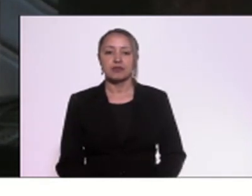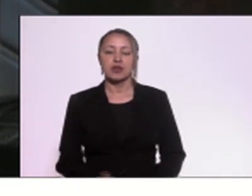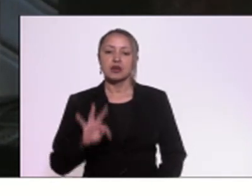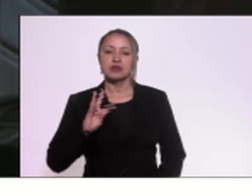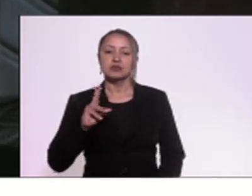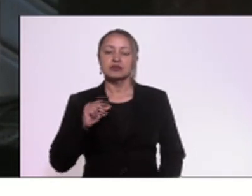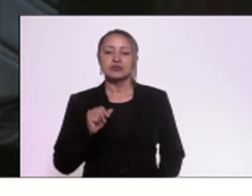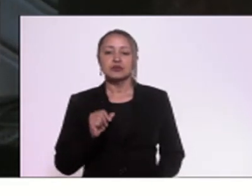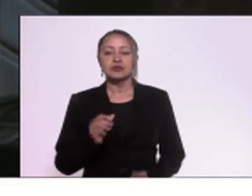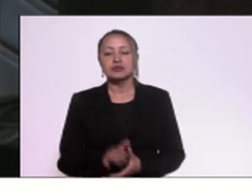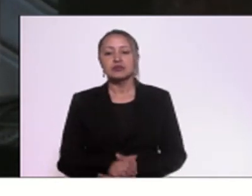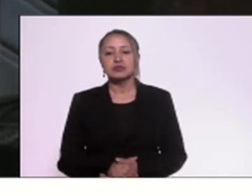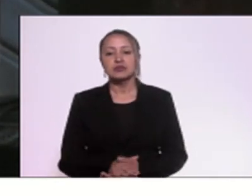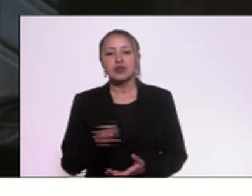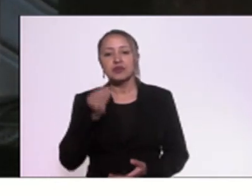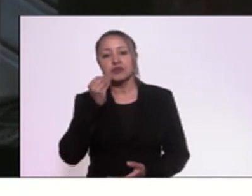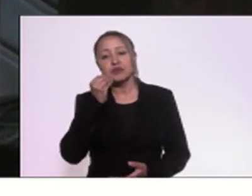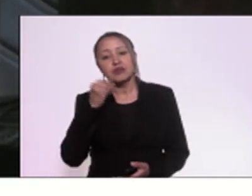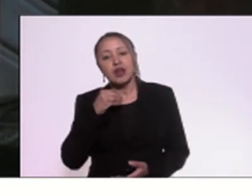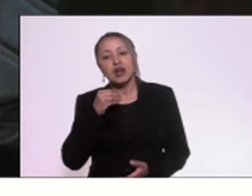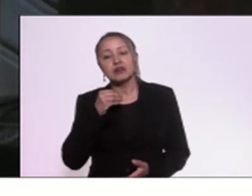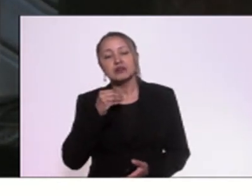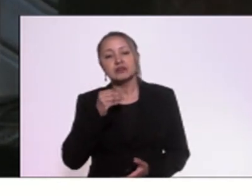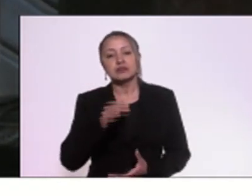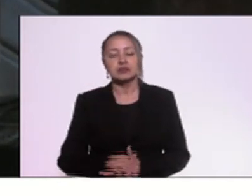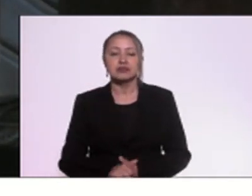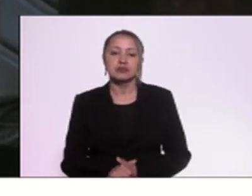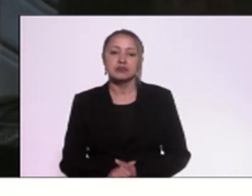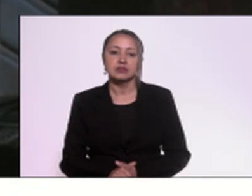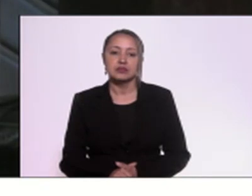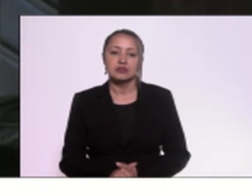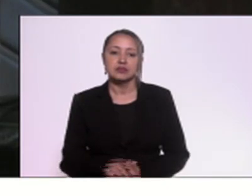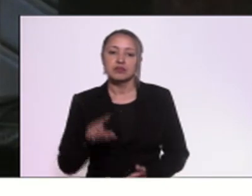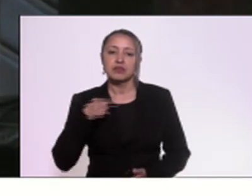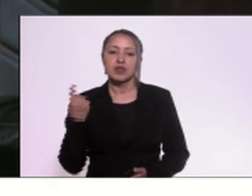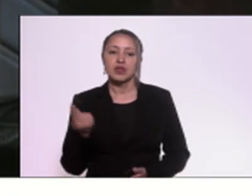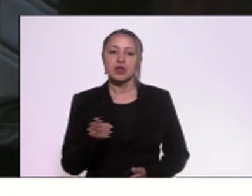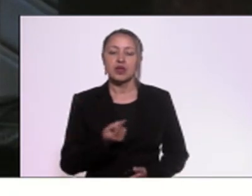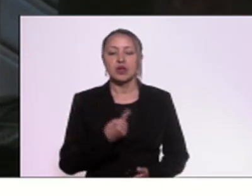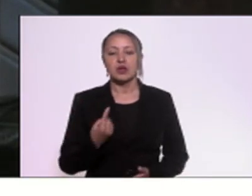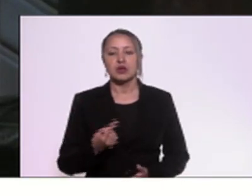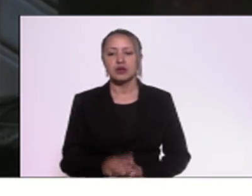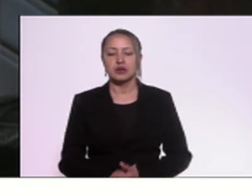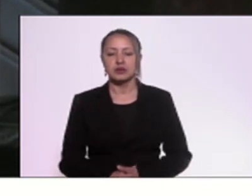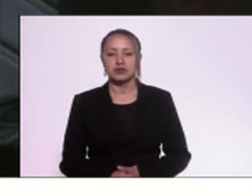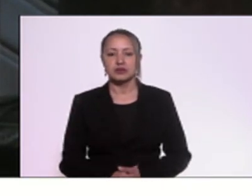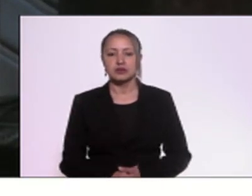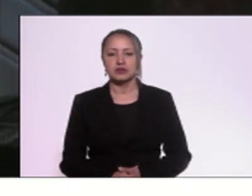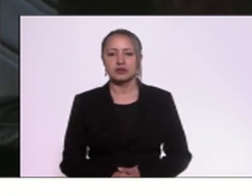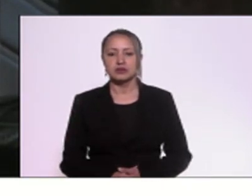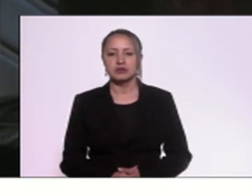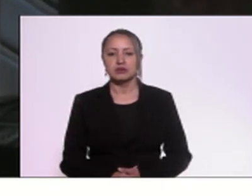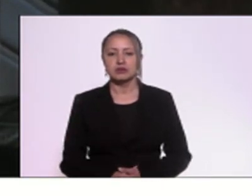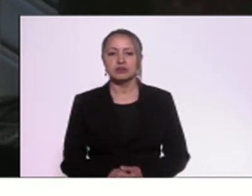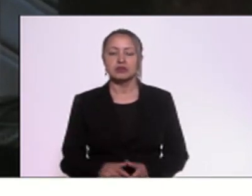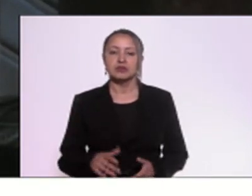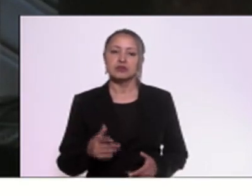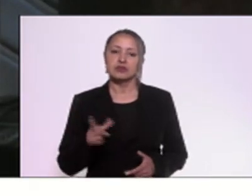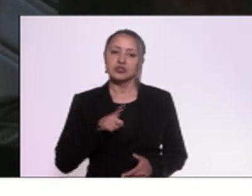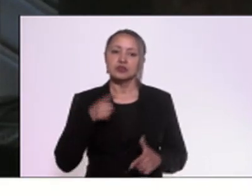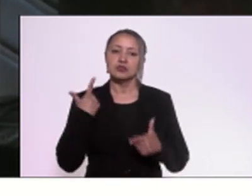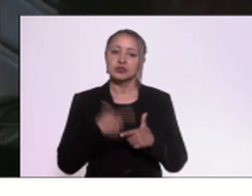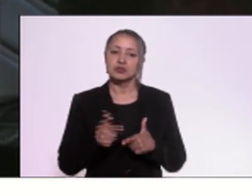o cinema, é o teatro, é a música, é a dança, são as artes plásticas. E